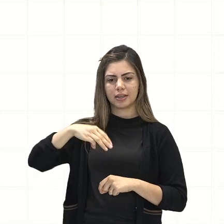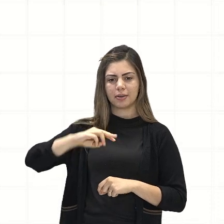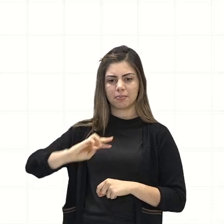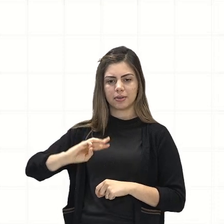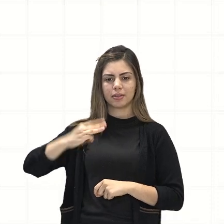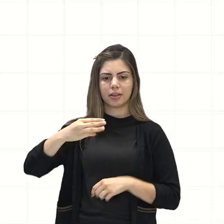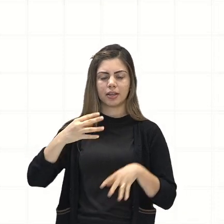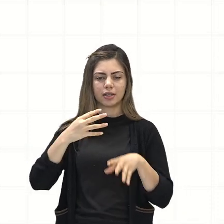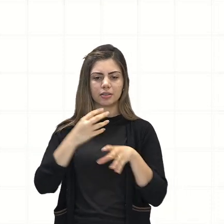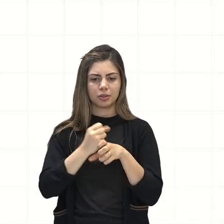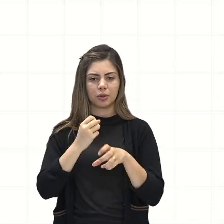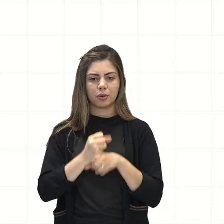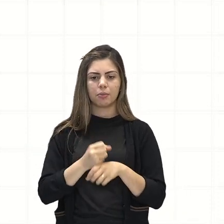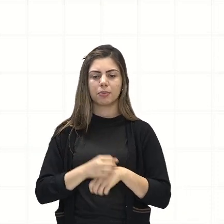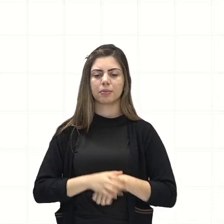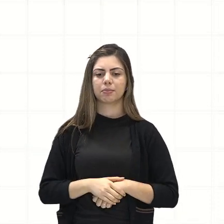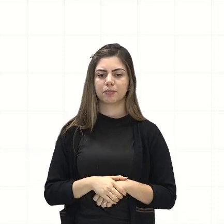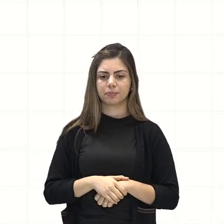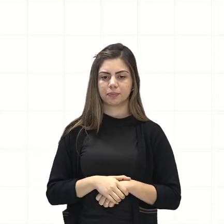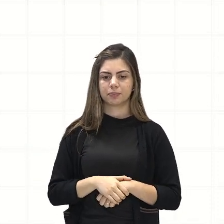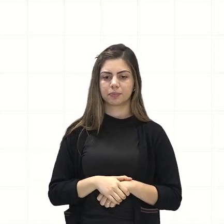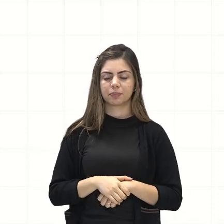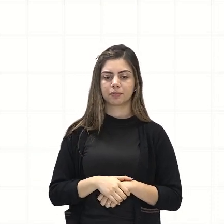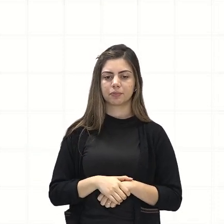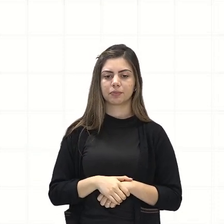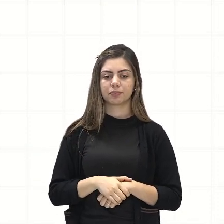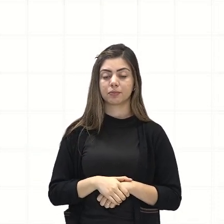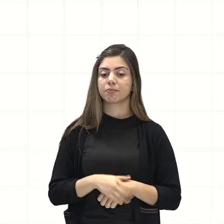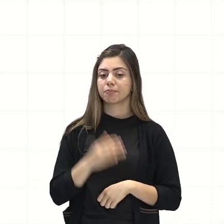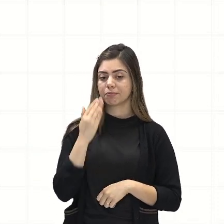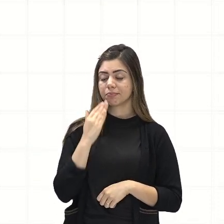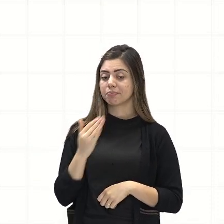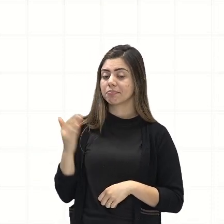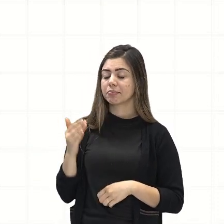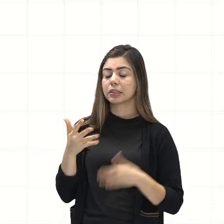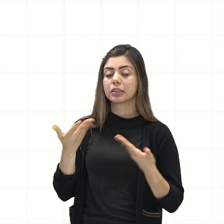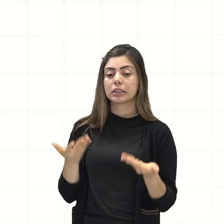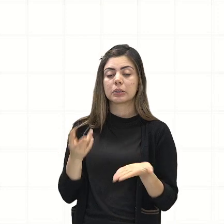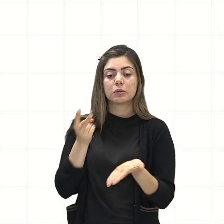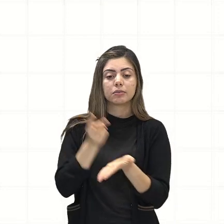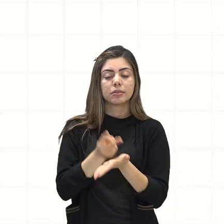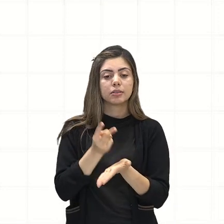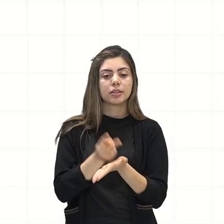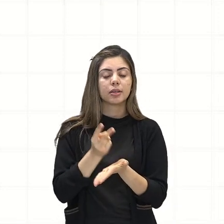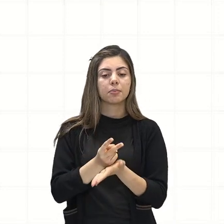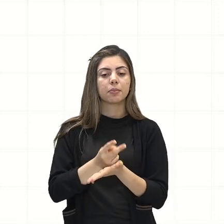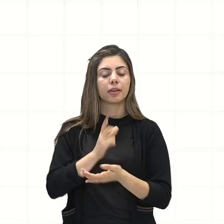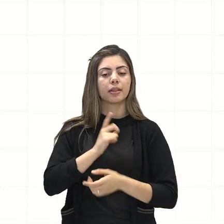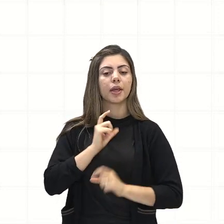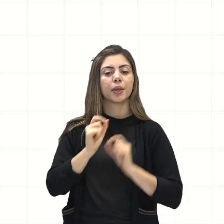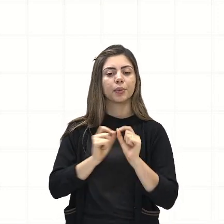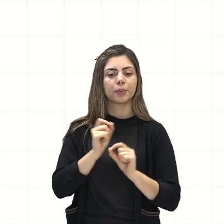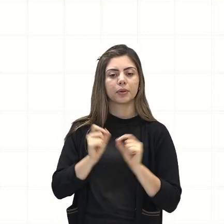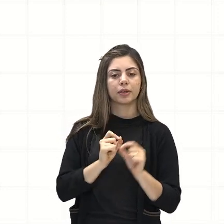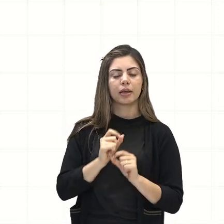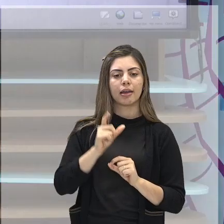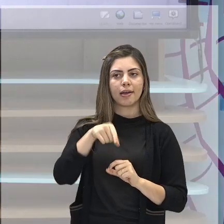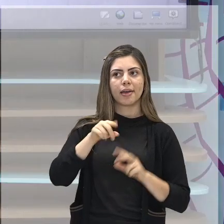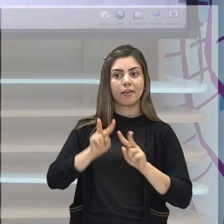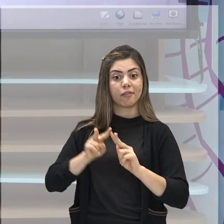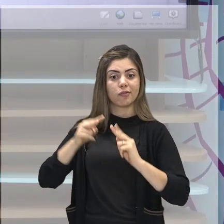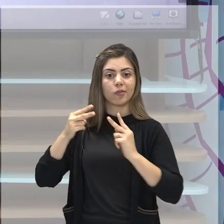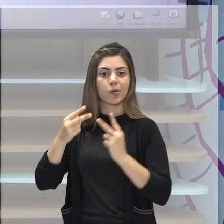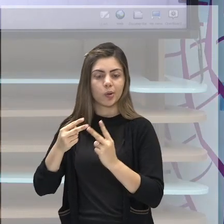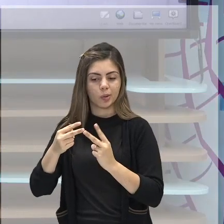porque aqui tem um que não está aparecendo. Portanto, toda vez que você estiver trabalhando com